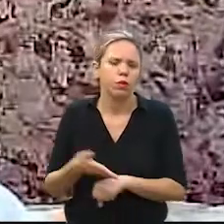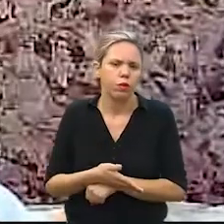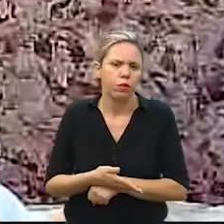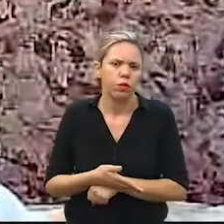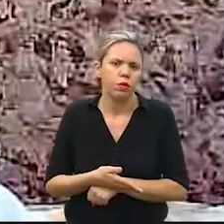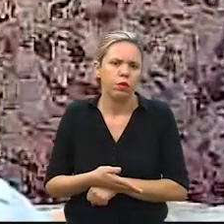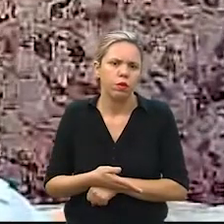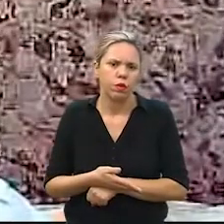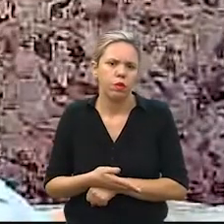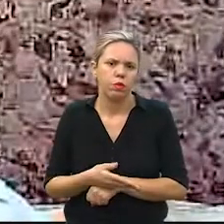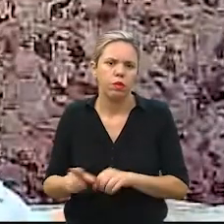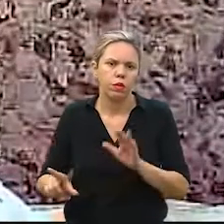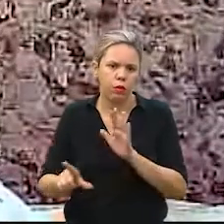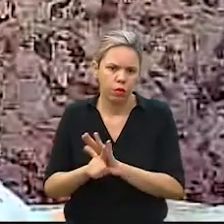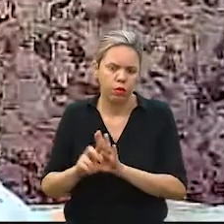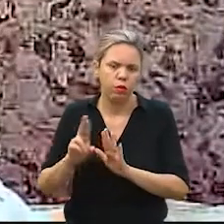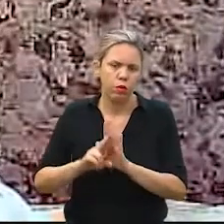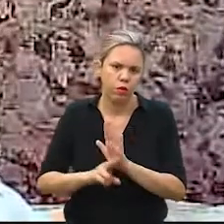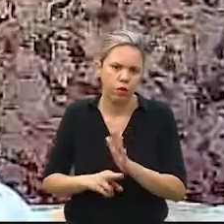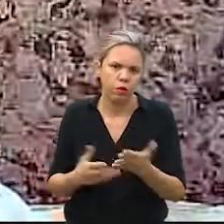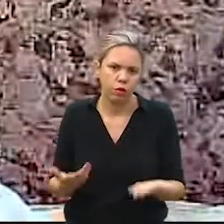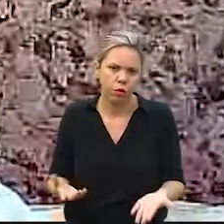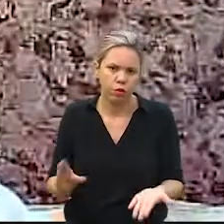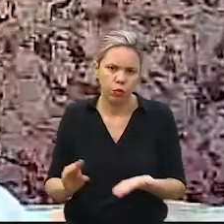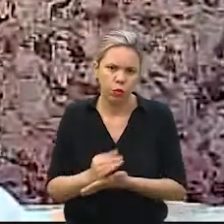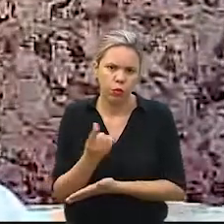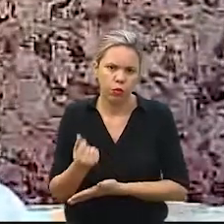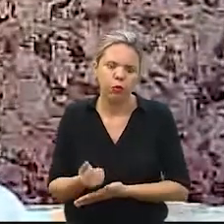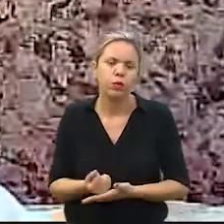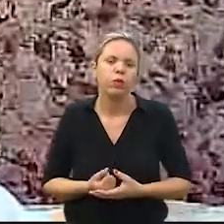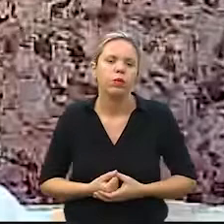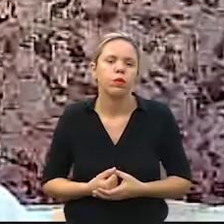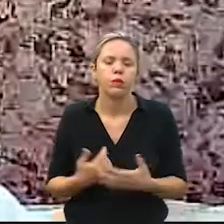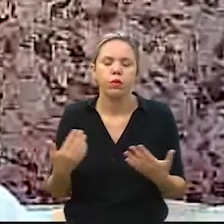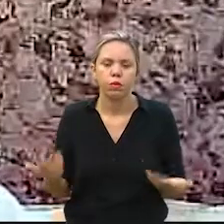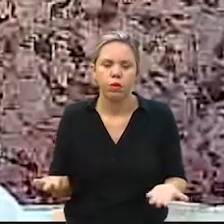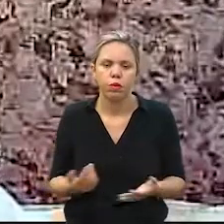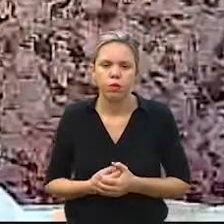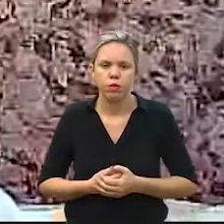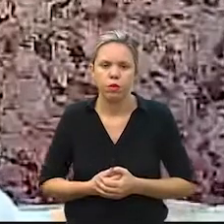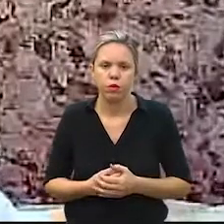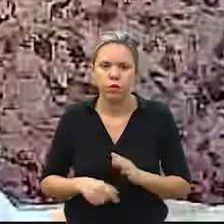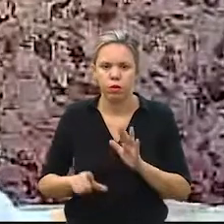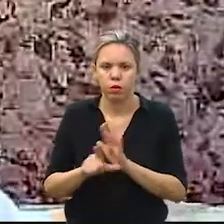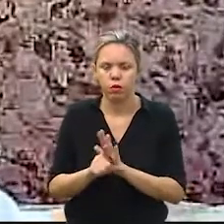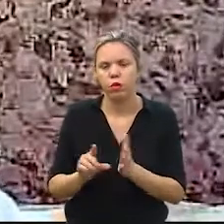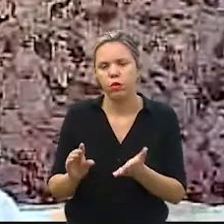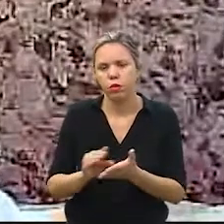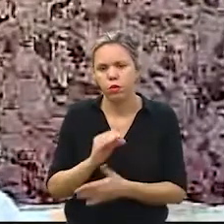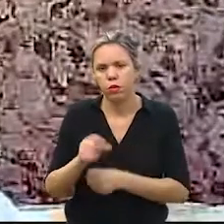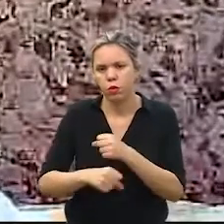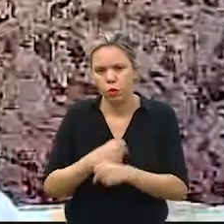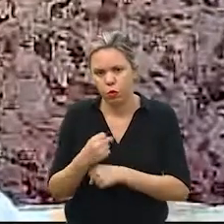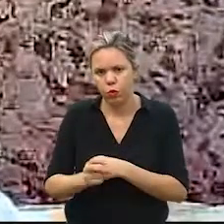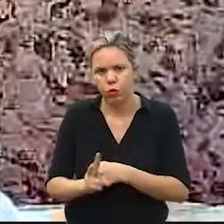tanto na lei de diretrizes orçamentárias quanto na lei orçamentária